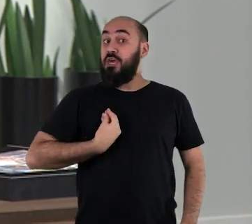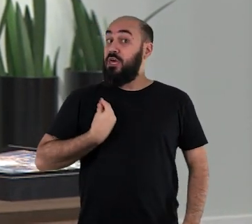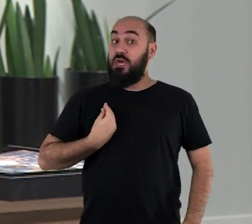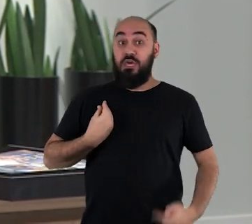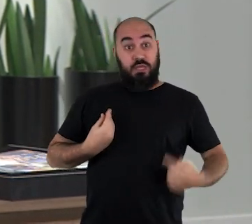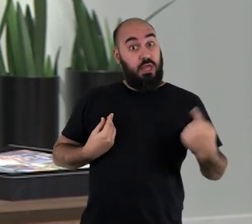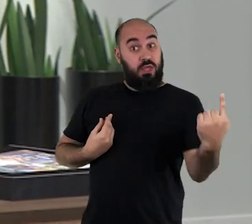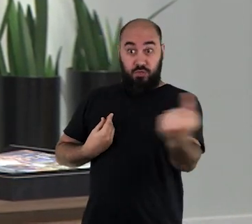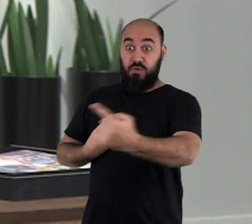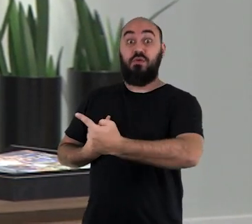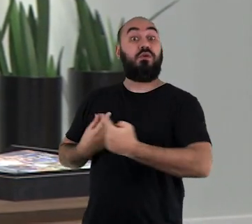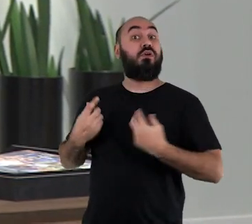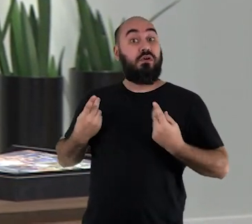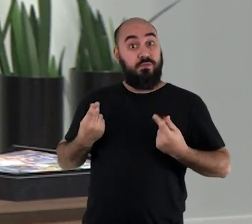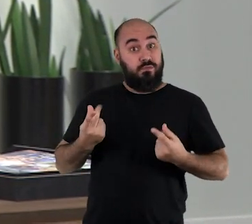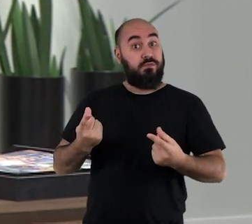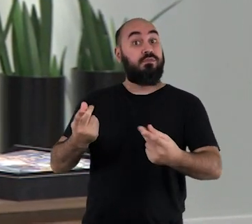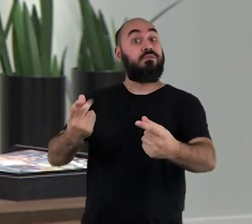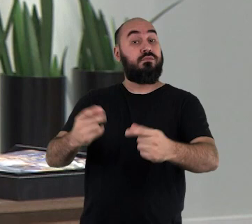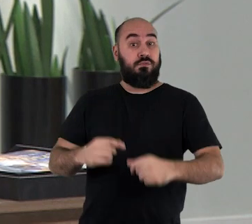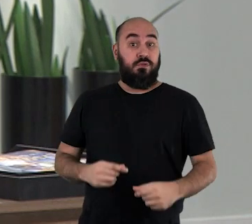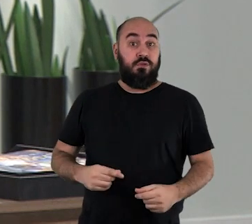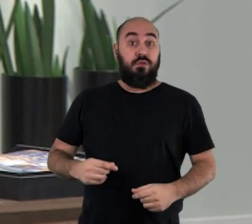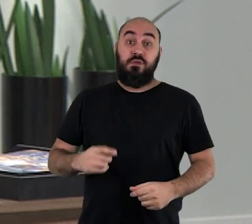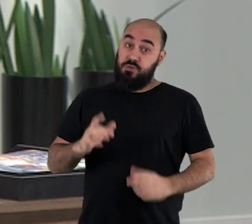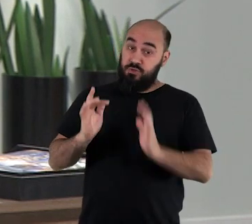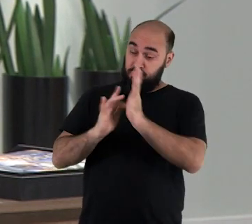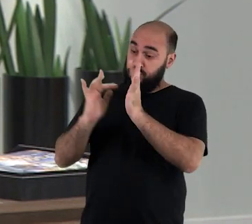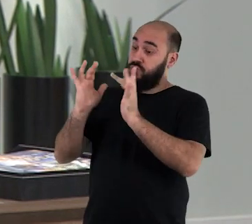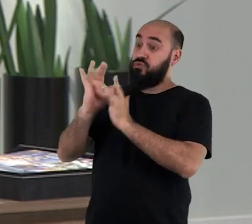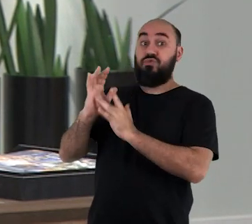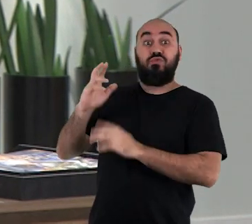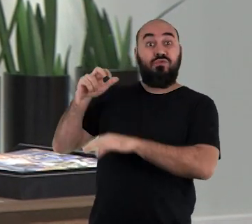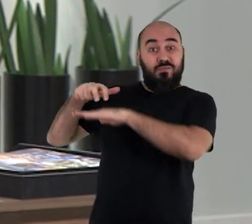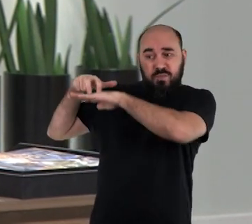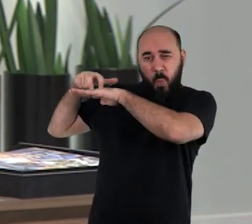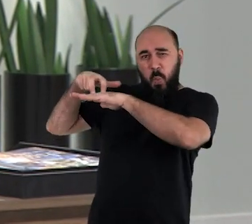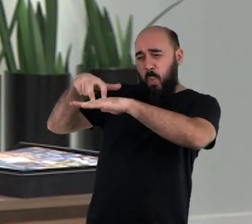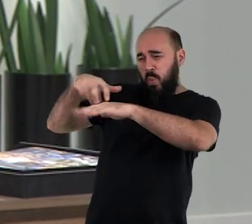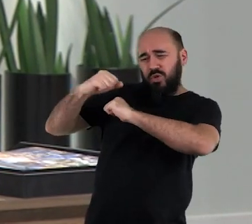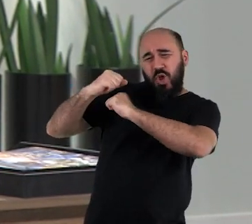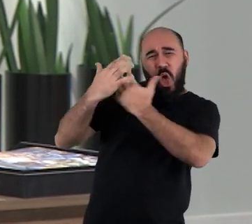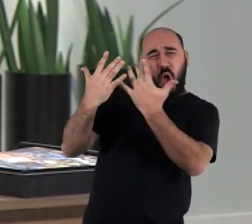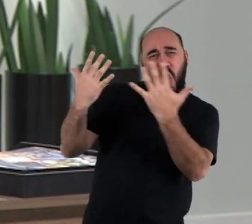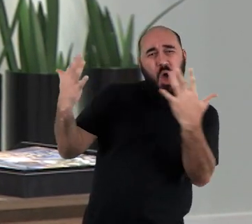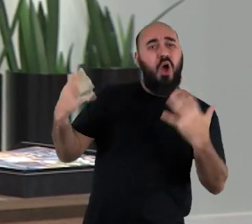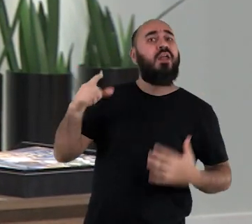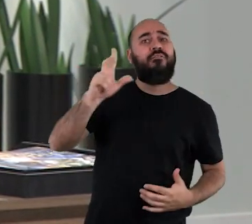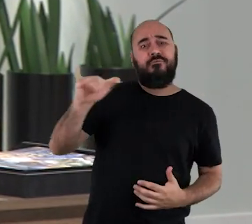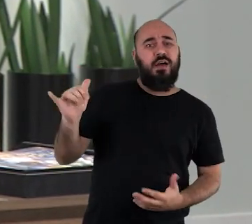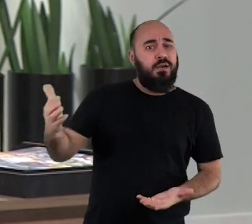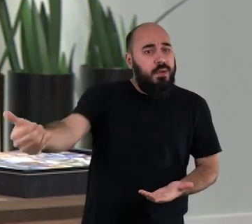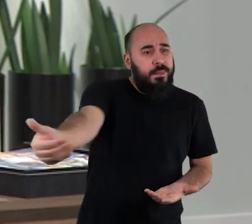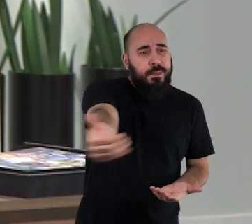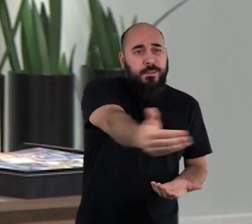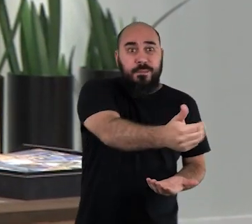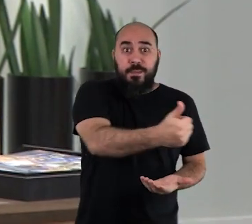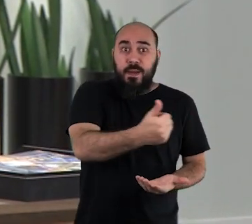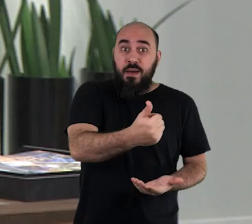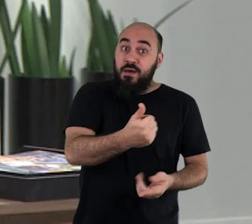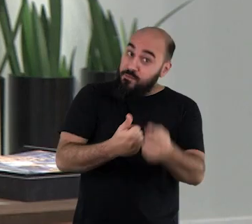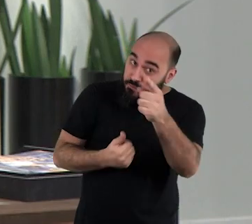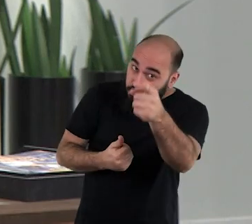momento quando Cristo em glória se manifestar para buscar os seus filhinhos. E você é um filhinho de Deus, você é